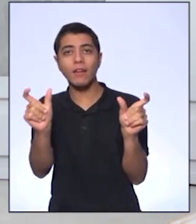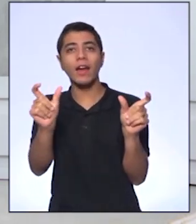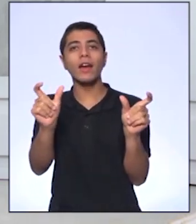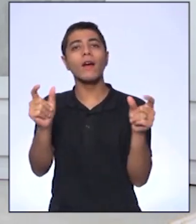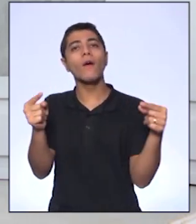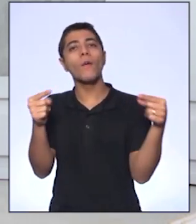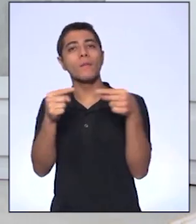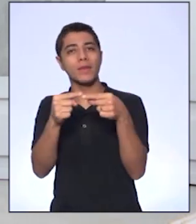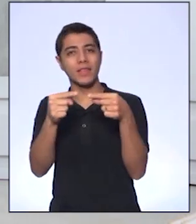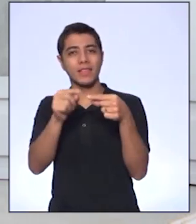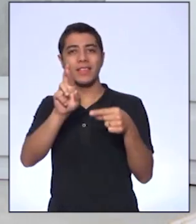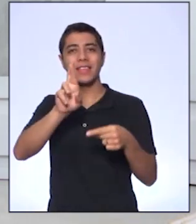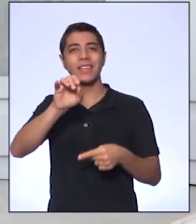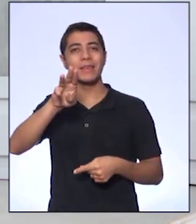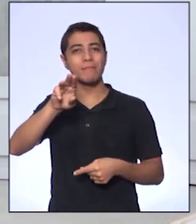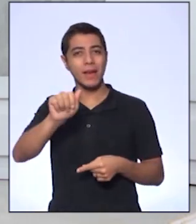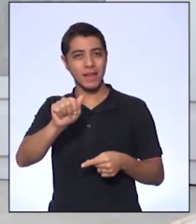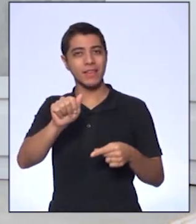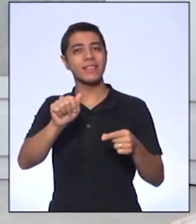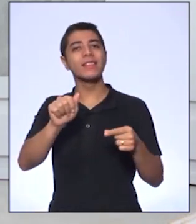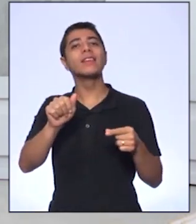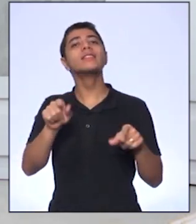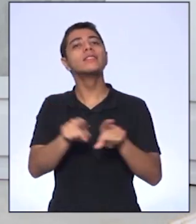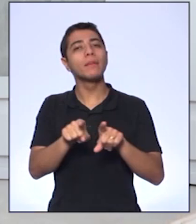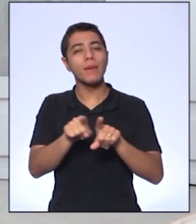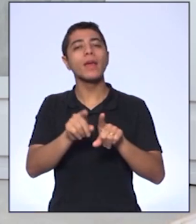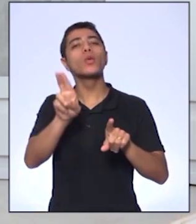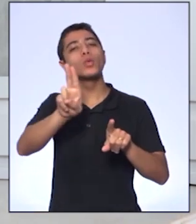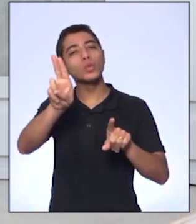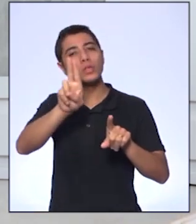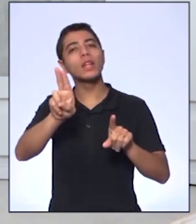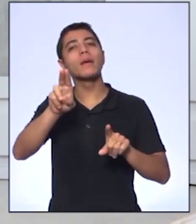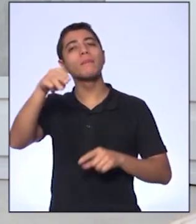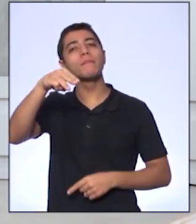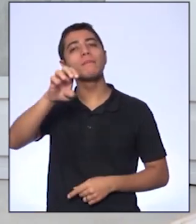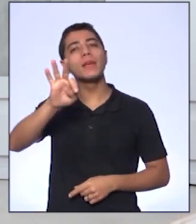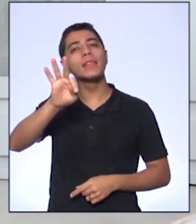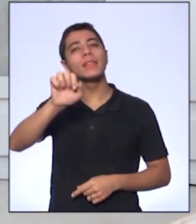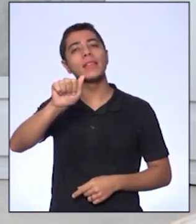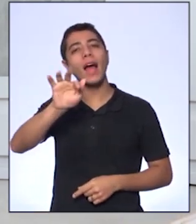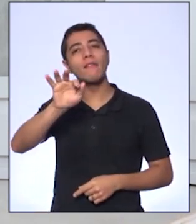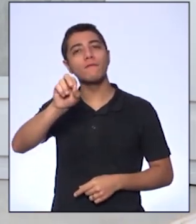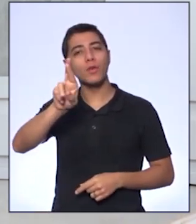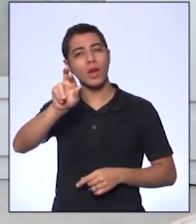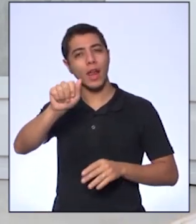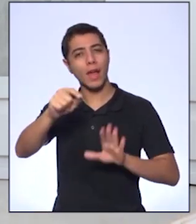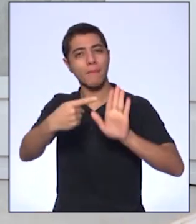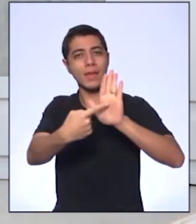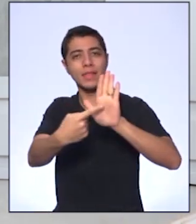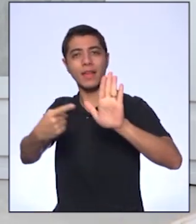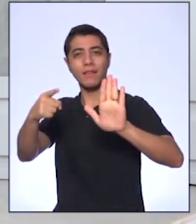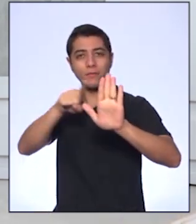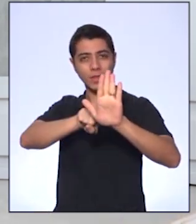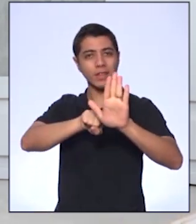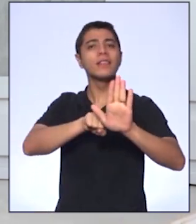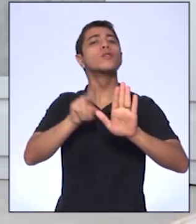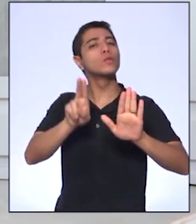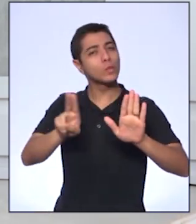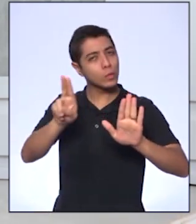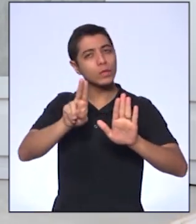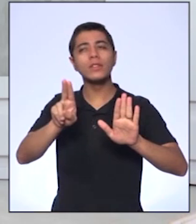estruturas de associações diferentes. Essa é a linguagem poética. Onde a gente acha a linguagem poética,